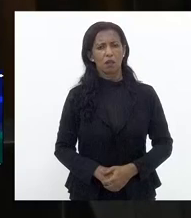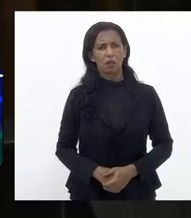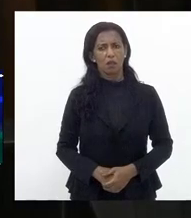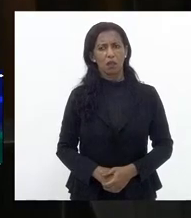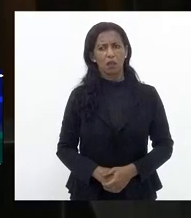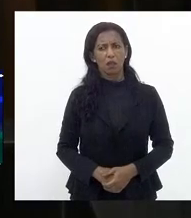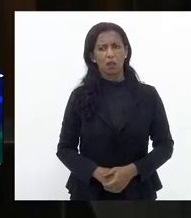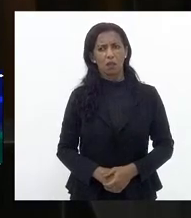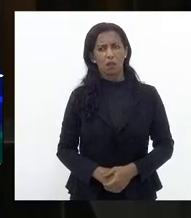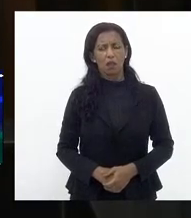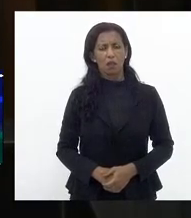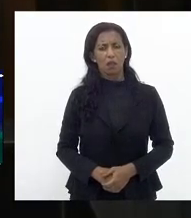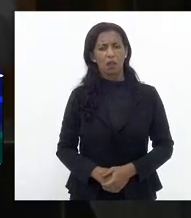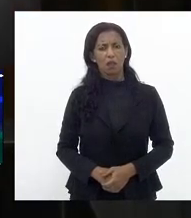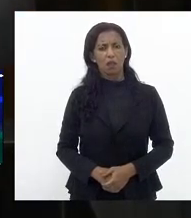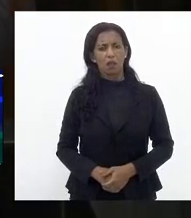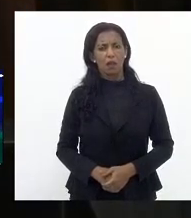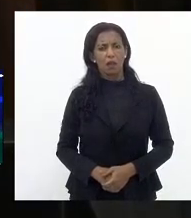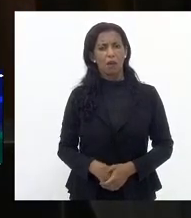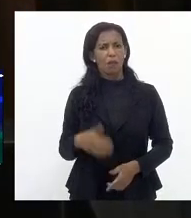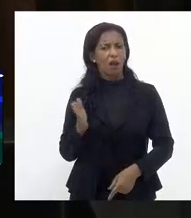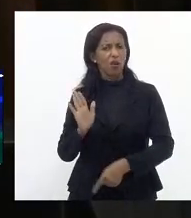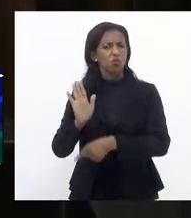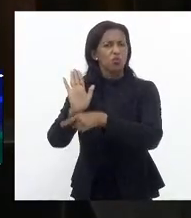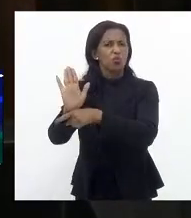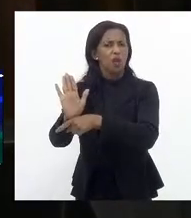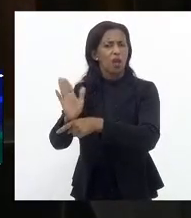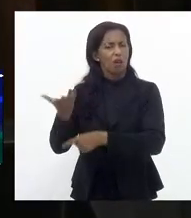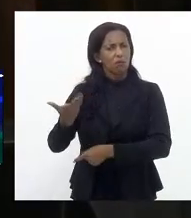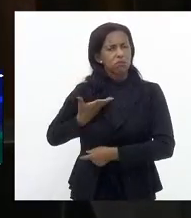para apadrinhar os aliados.